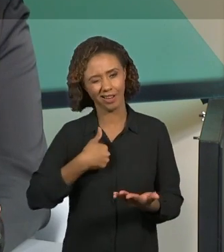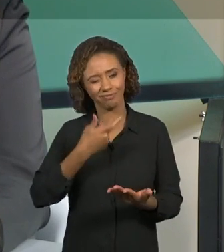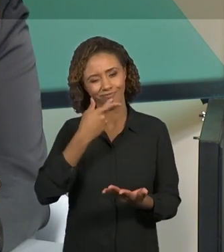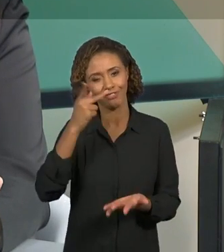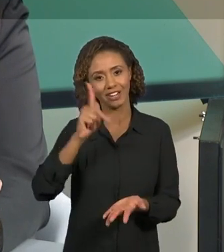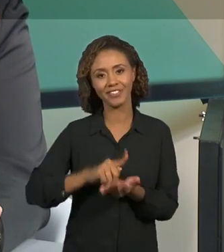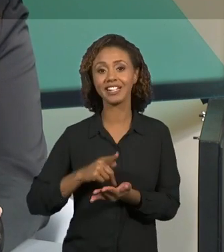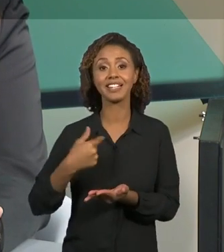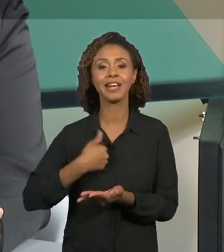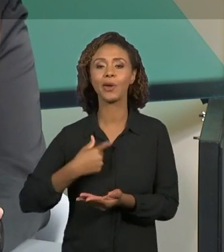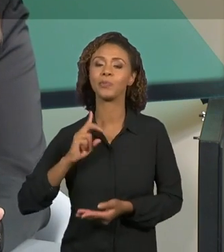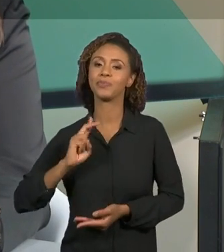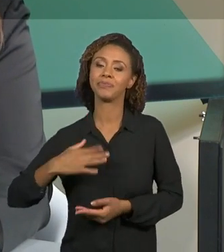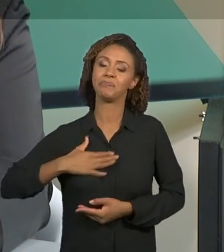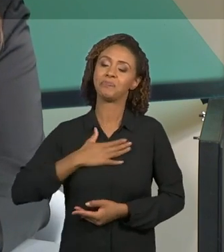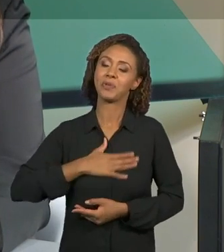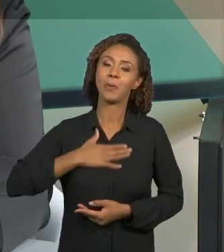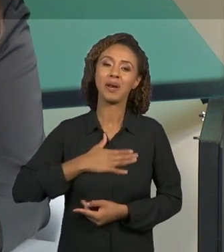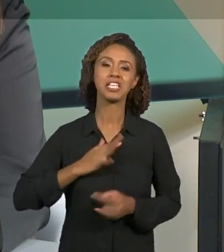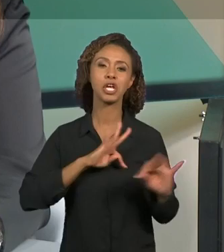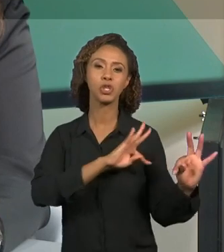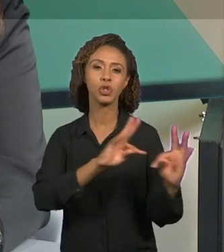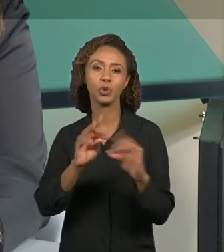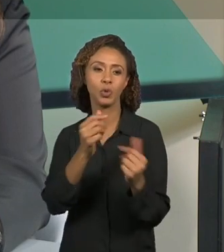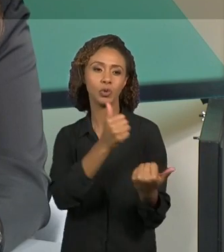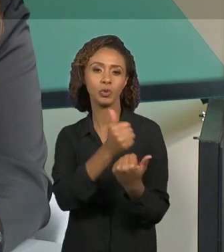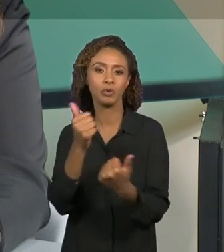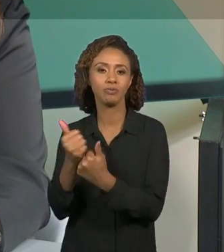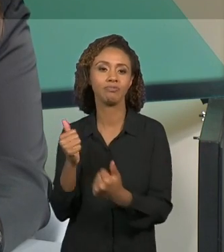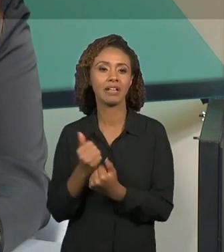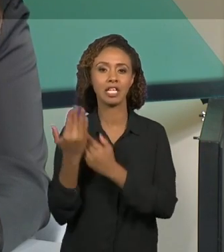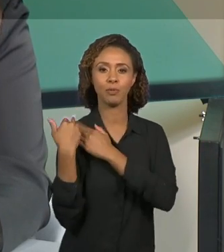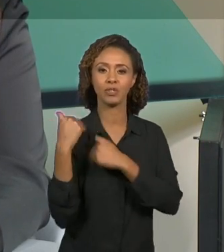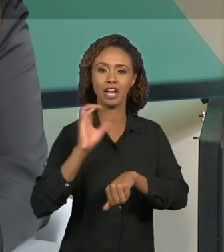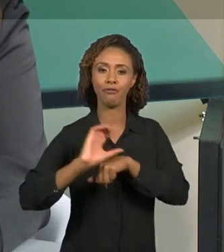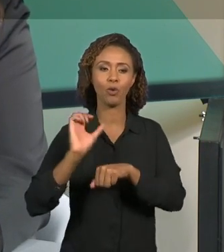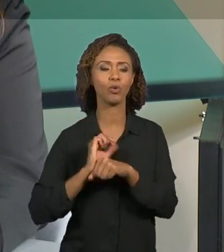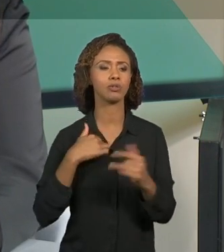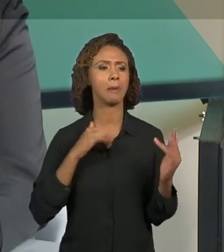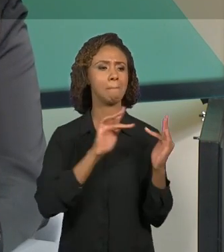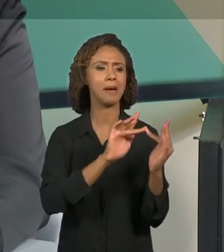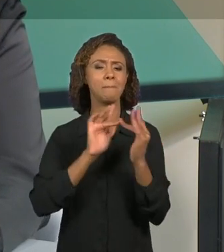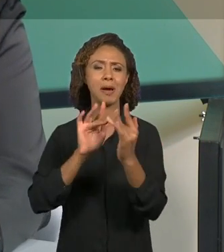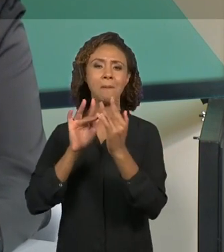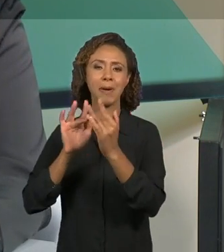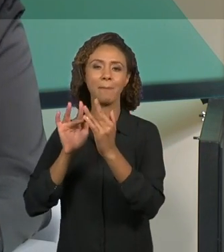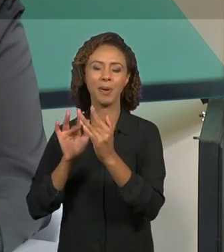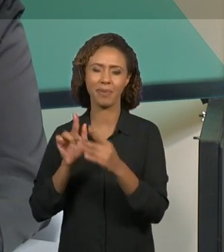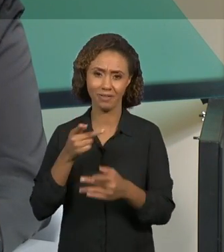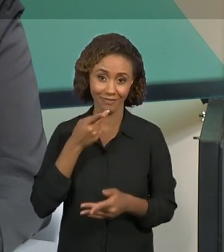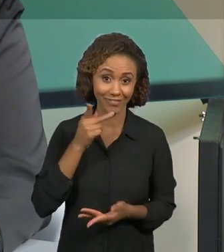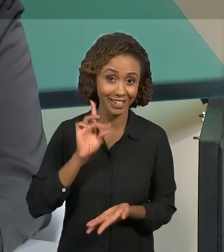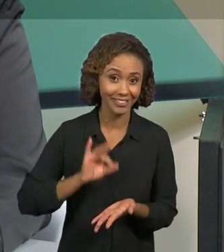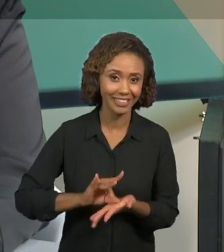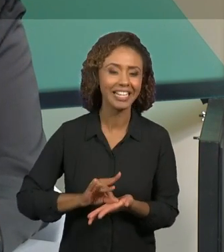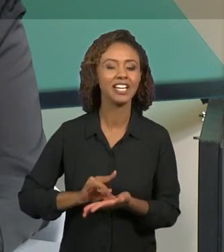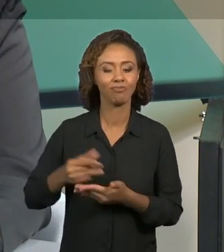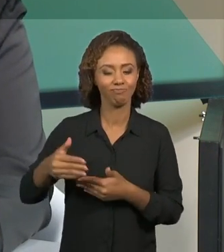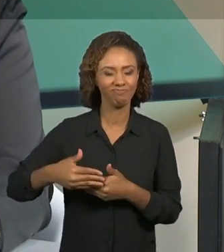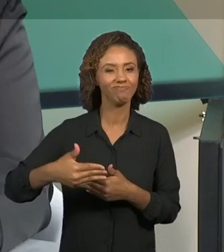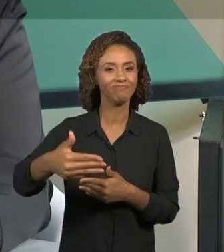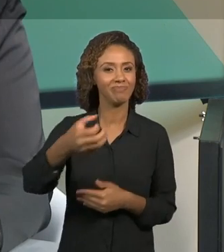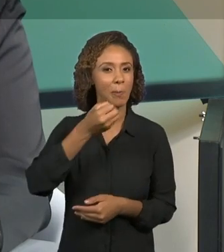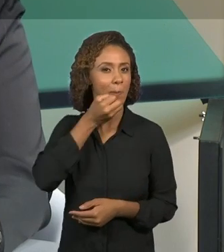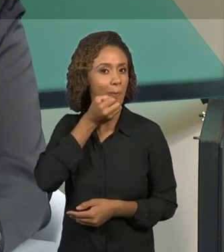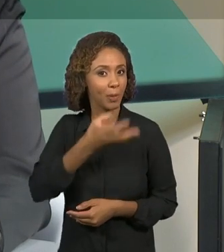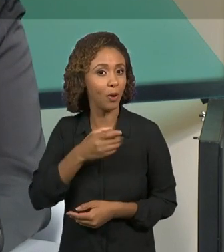o prazer de estar em contato com todos eles em virtude da elaboração do curso e digo tem muita coisa boa aí pela frente